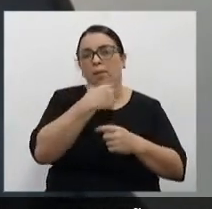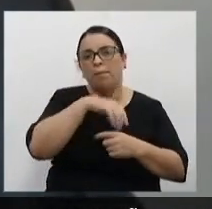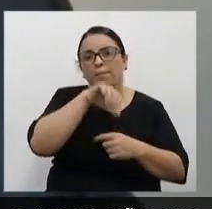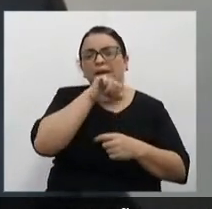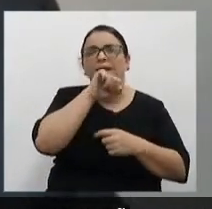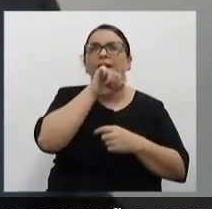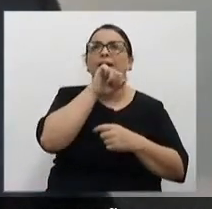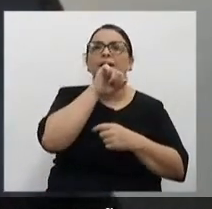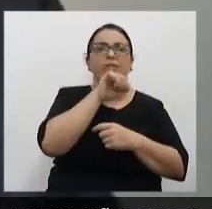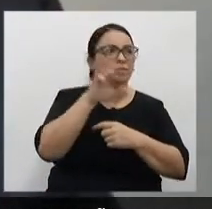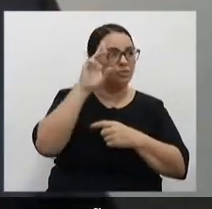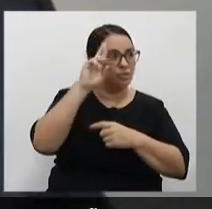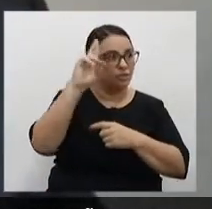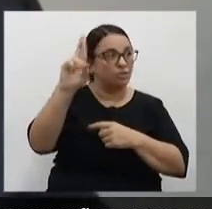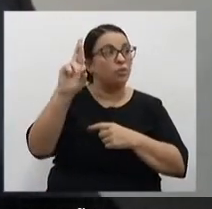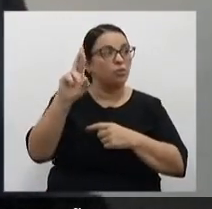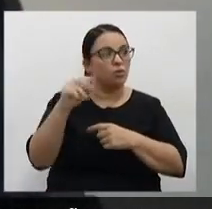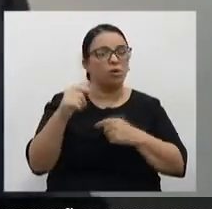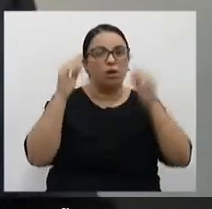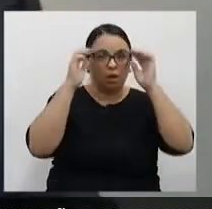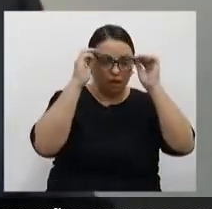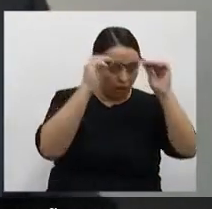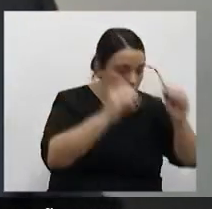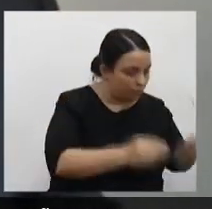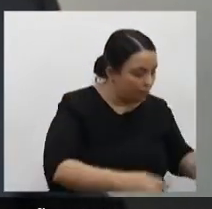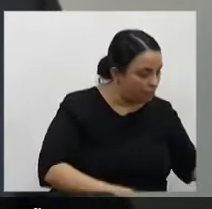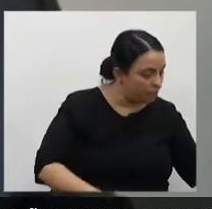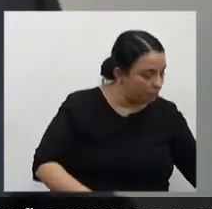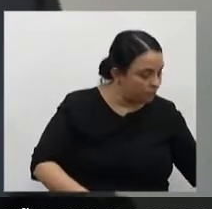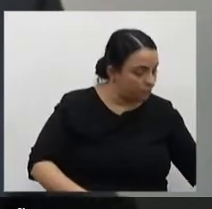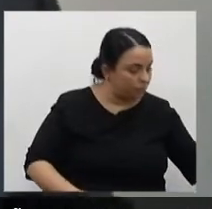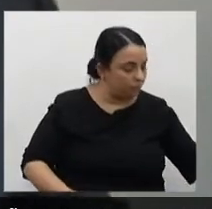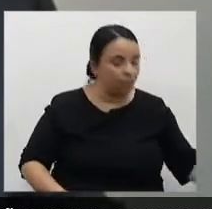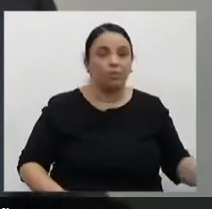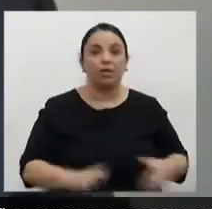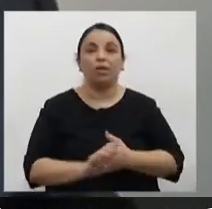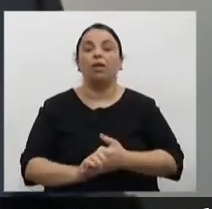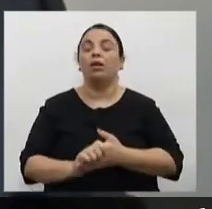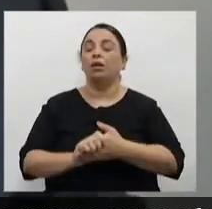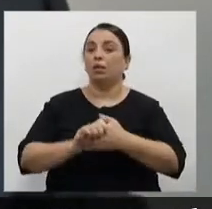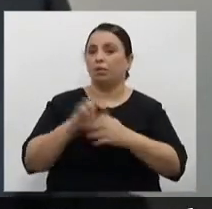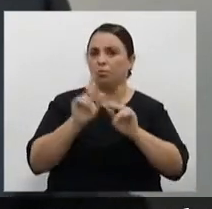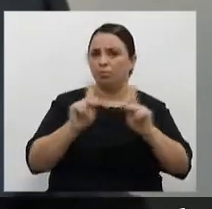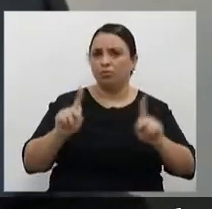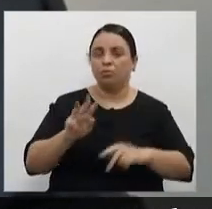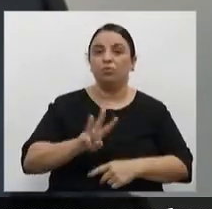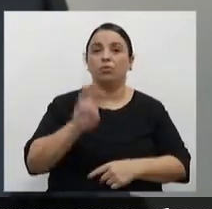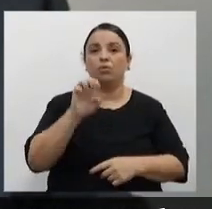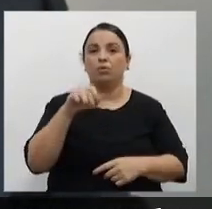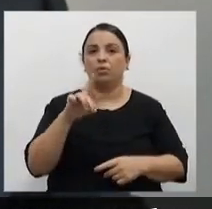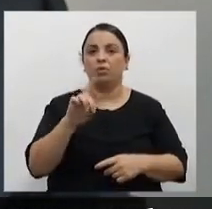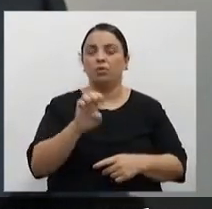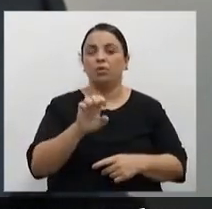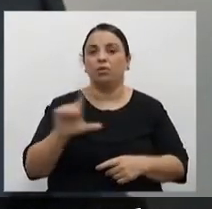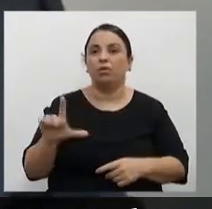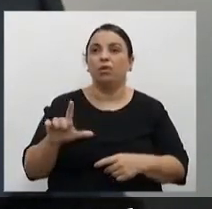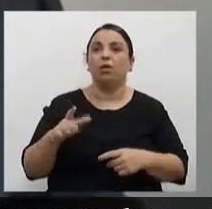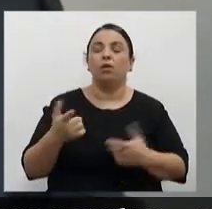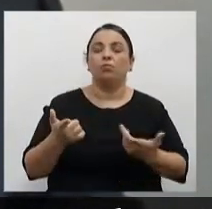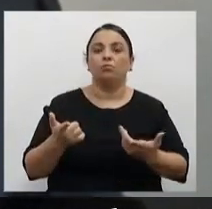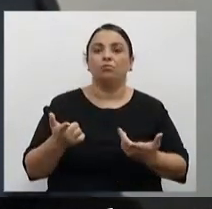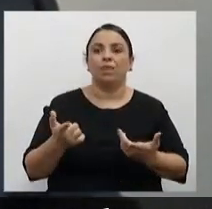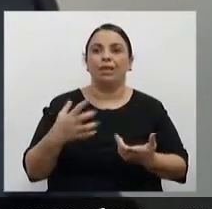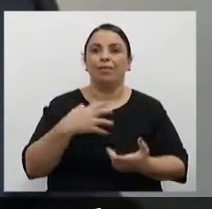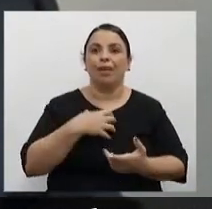instituição. E a gente fica, presidente, professor Wendel, num misto de alegria e de